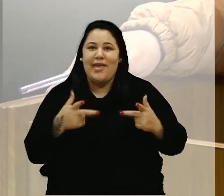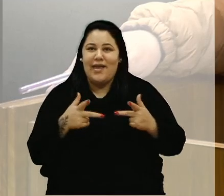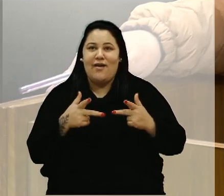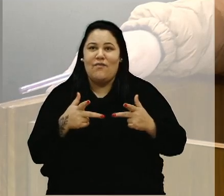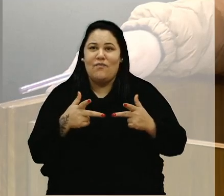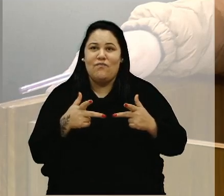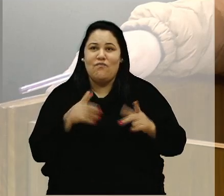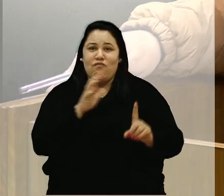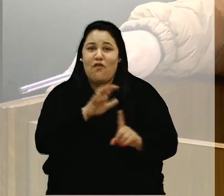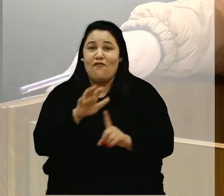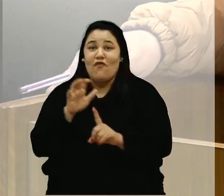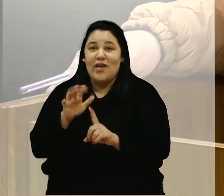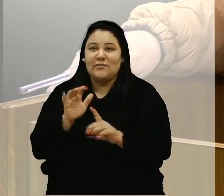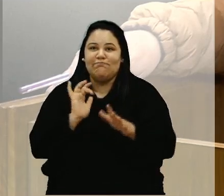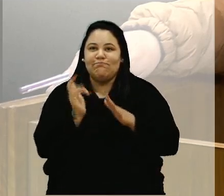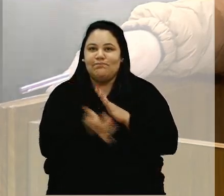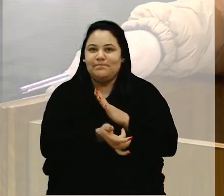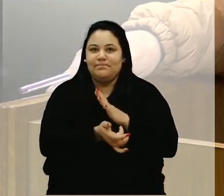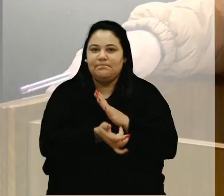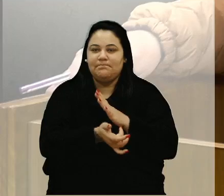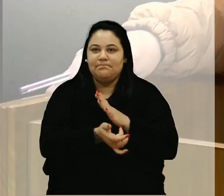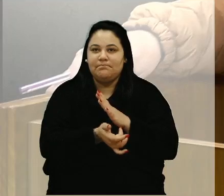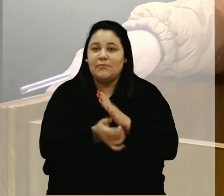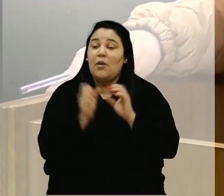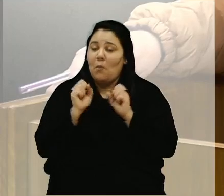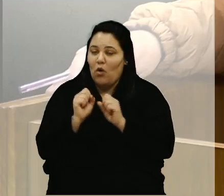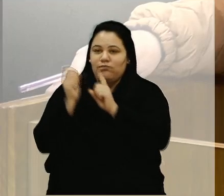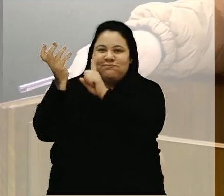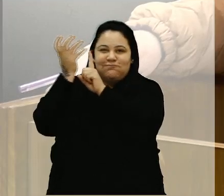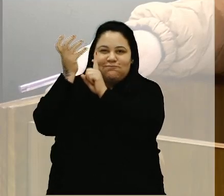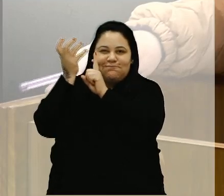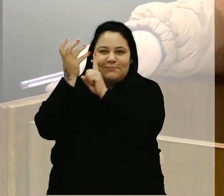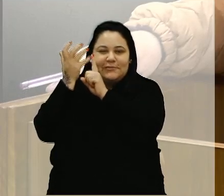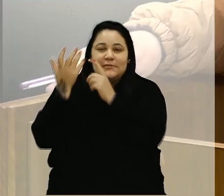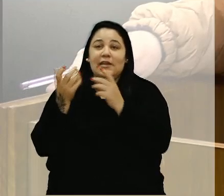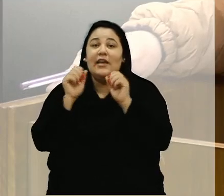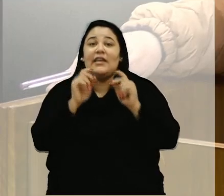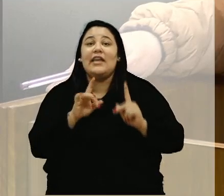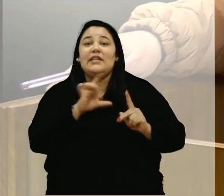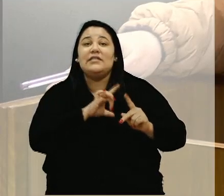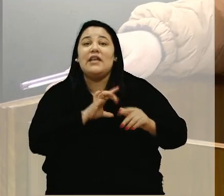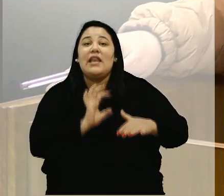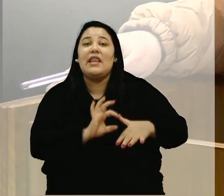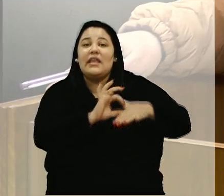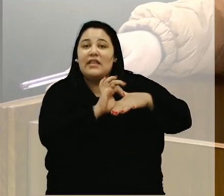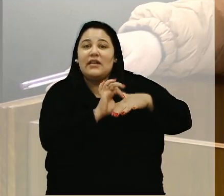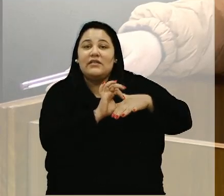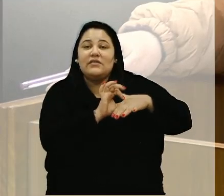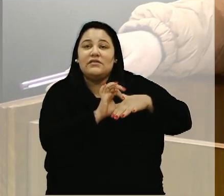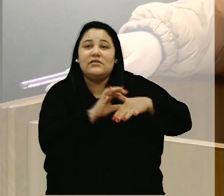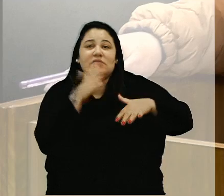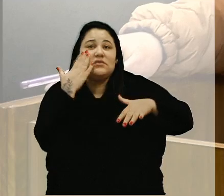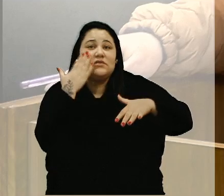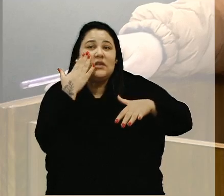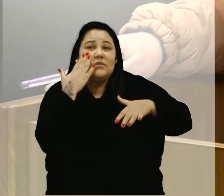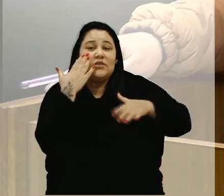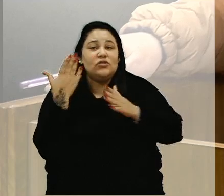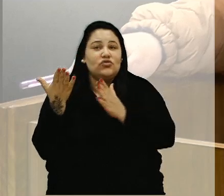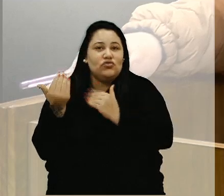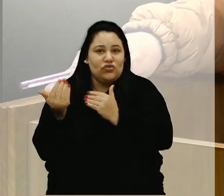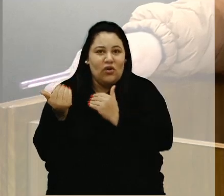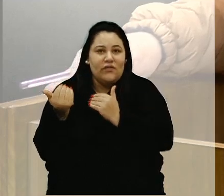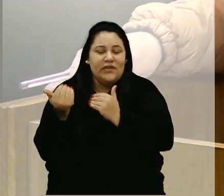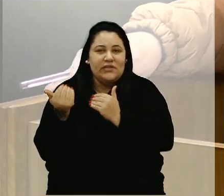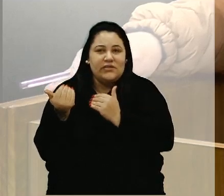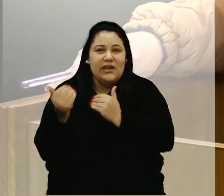cabeça deles. Quem eles têm como referência, como mentoria? A gente sabe que na pré-adolescência, adolescência, muitas